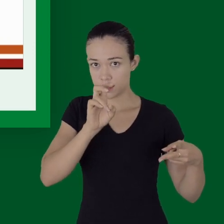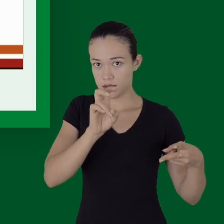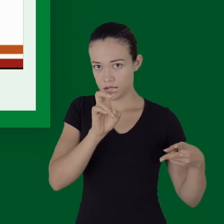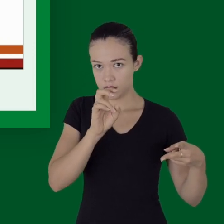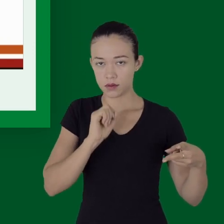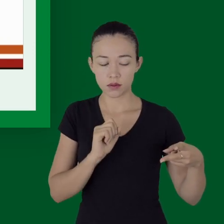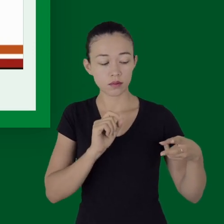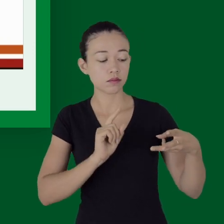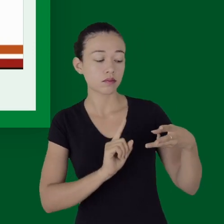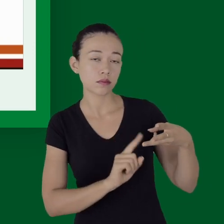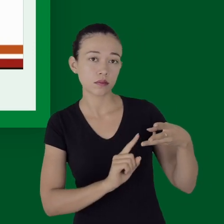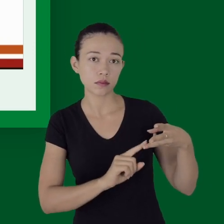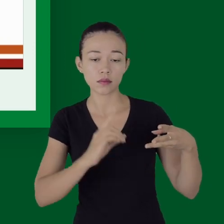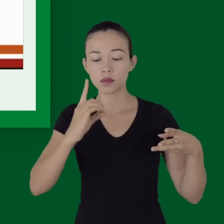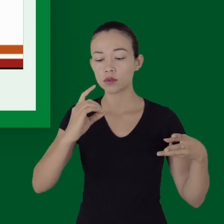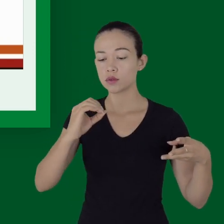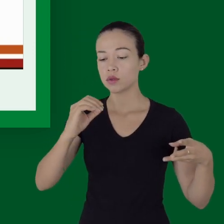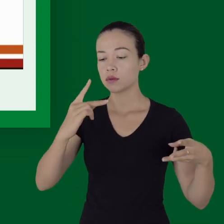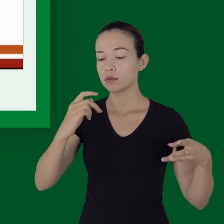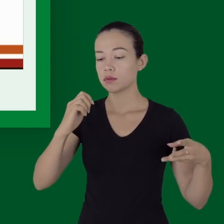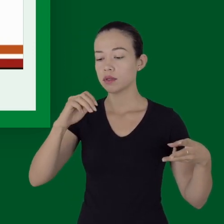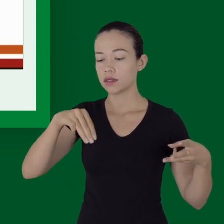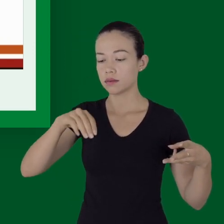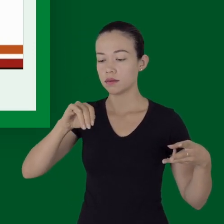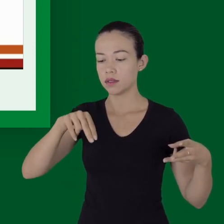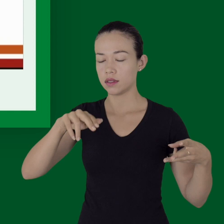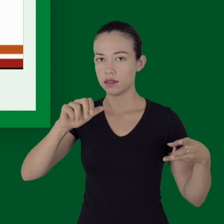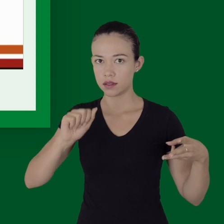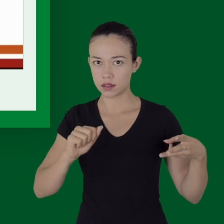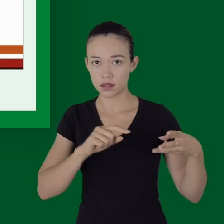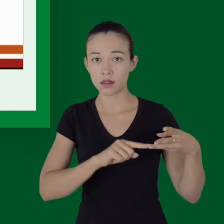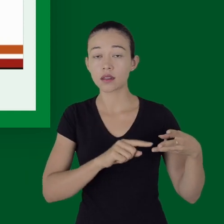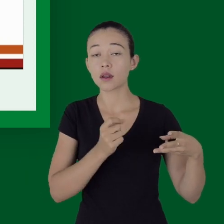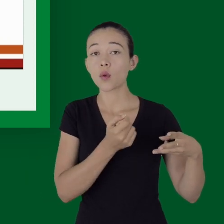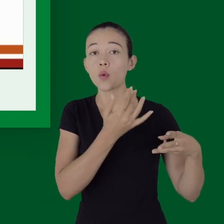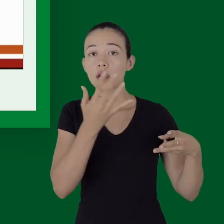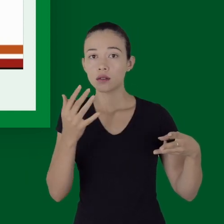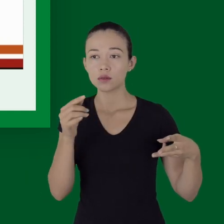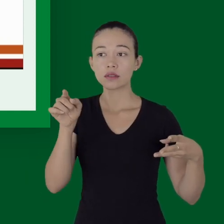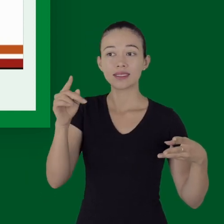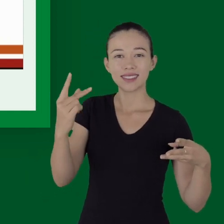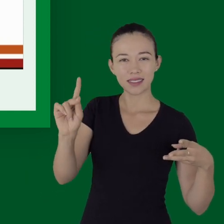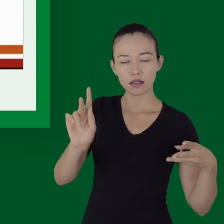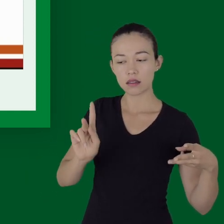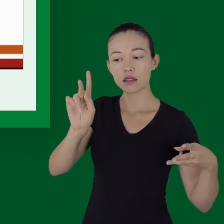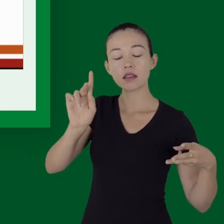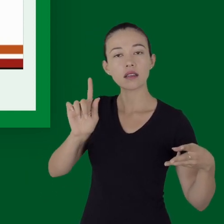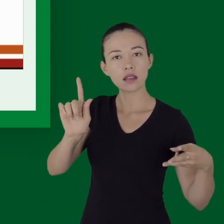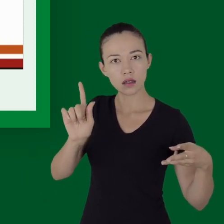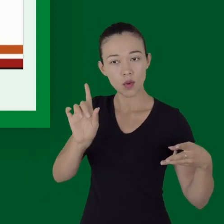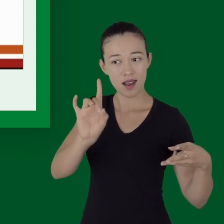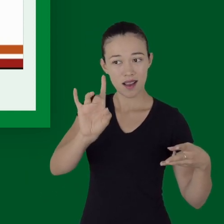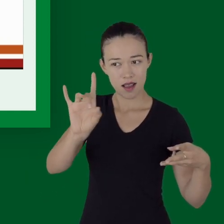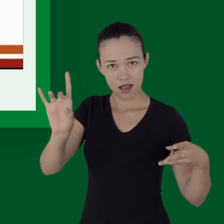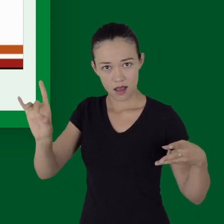5 a 10 micrograma quilo minuto, sendo que preferencialmente nossa primeira escolha vai ser a adrenalina.